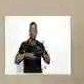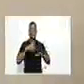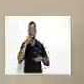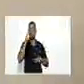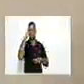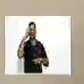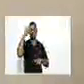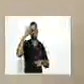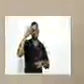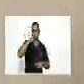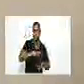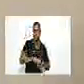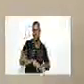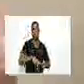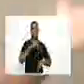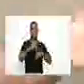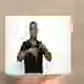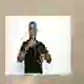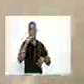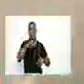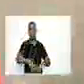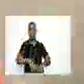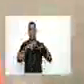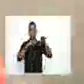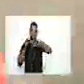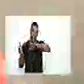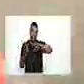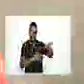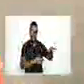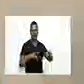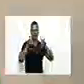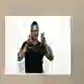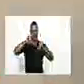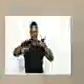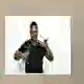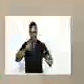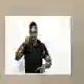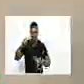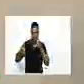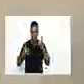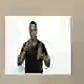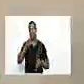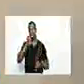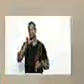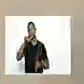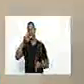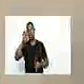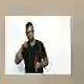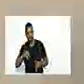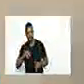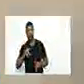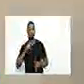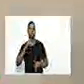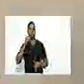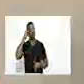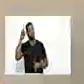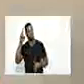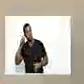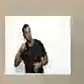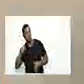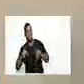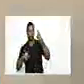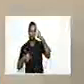a população acaba ficando incomodada Mas voltando a reciclagem então a reciclagem em dias alternados a gente vê